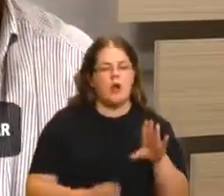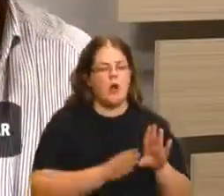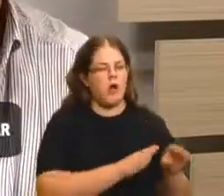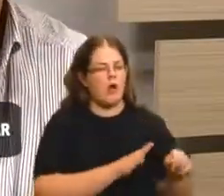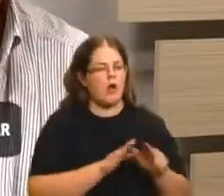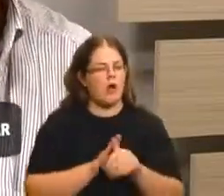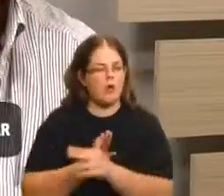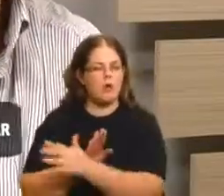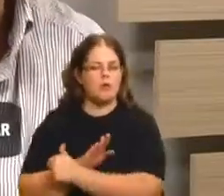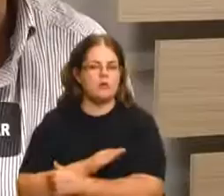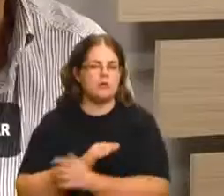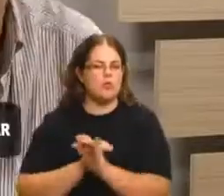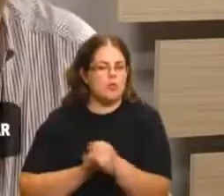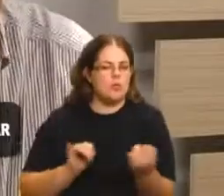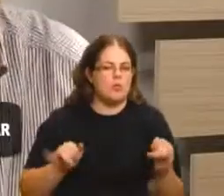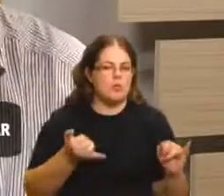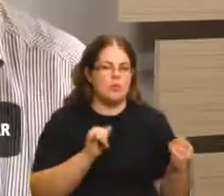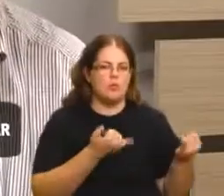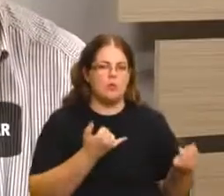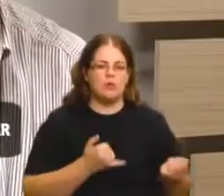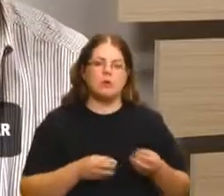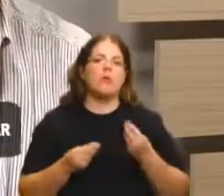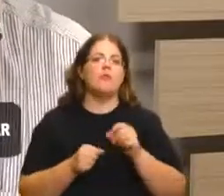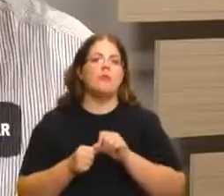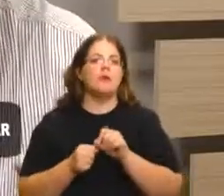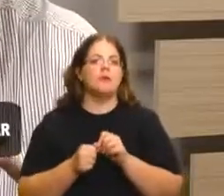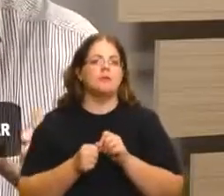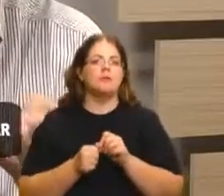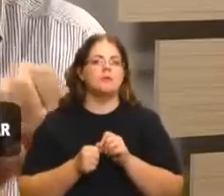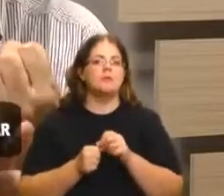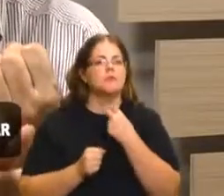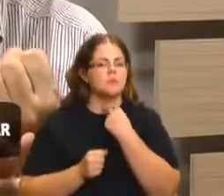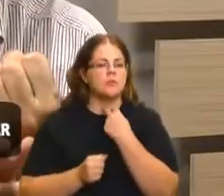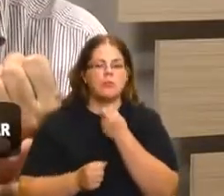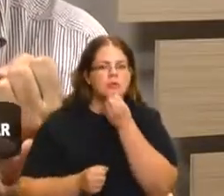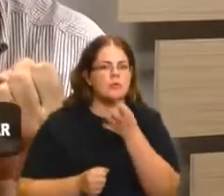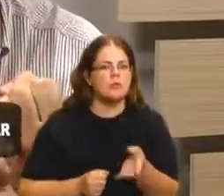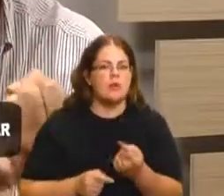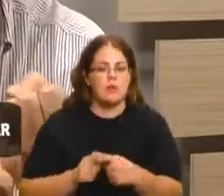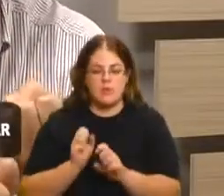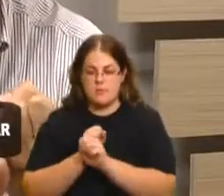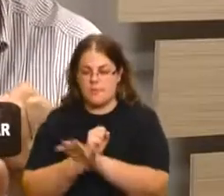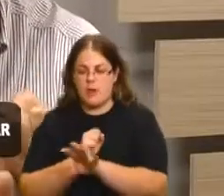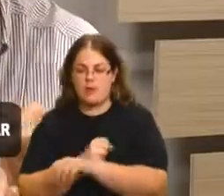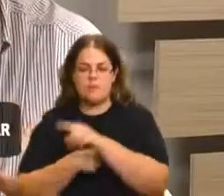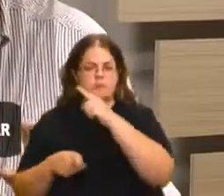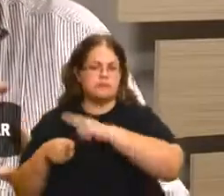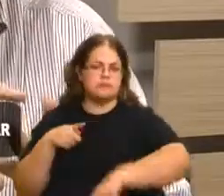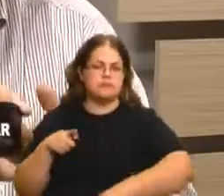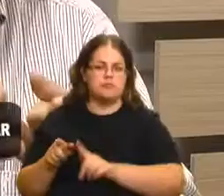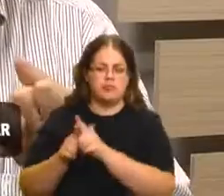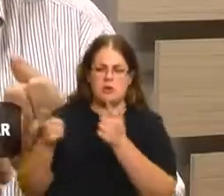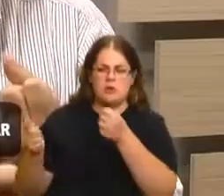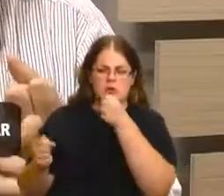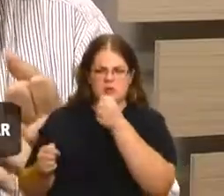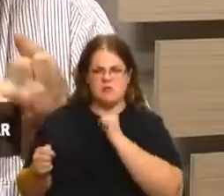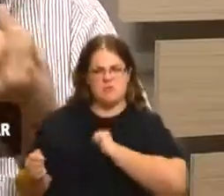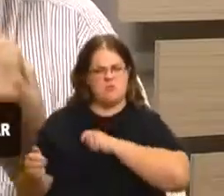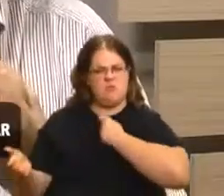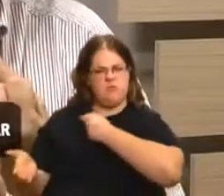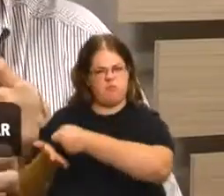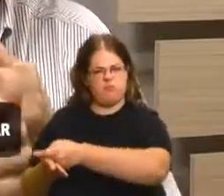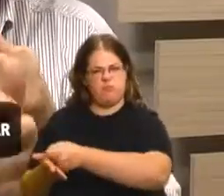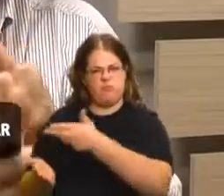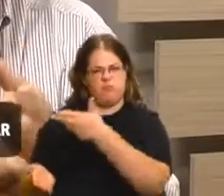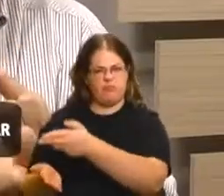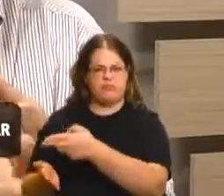sequer que pensava diferente do governo, como é que ia denunciar? A imprensa não podia, o jornalista era morto ou caçado. O cidadão comum menos